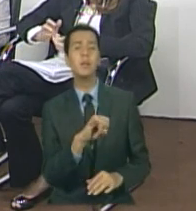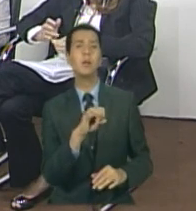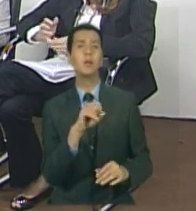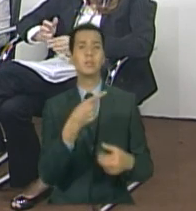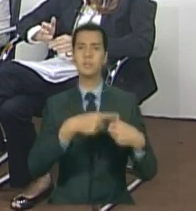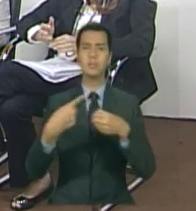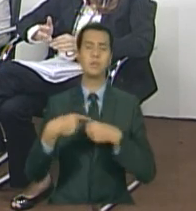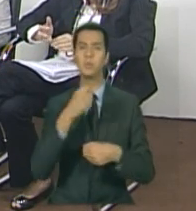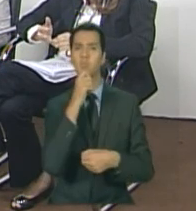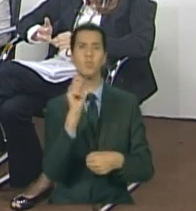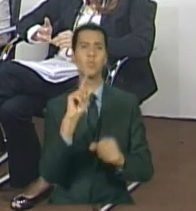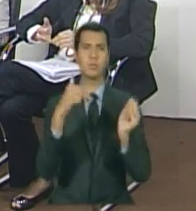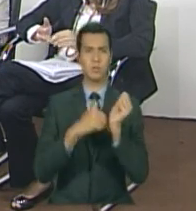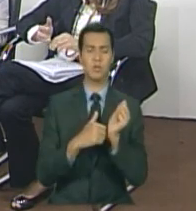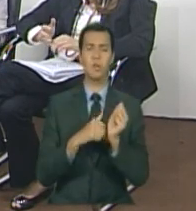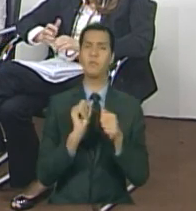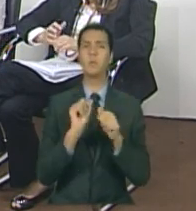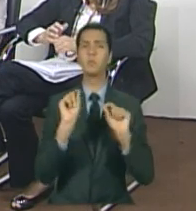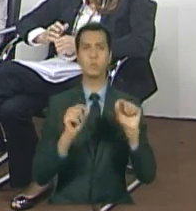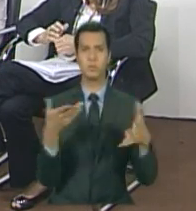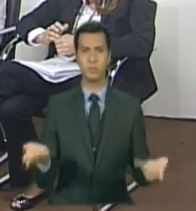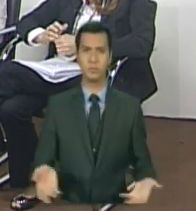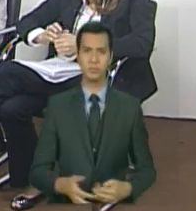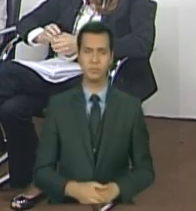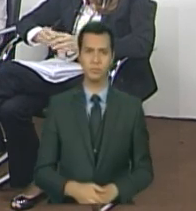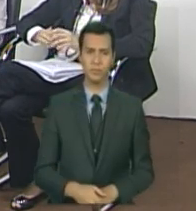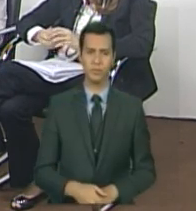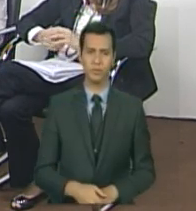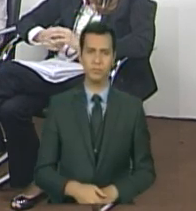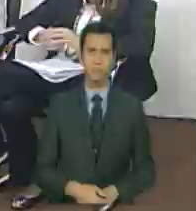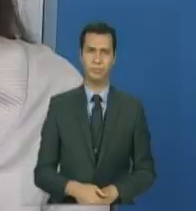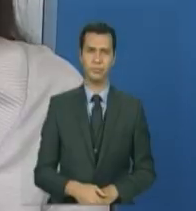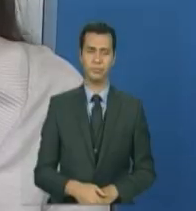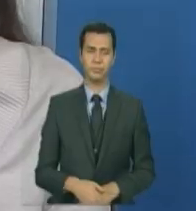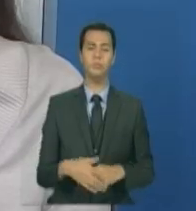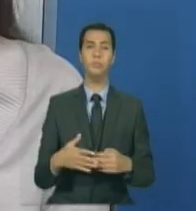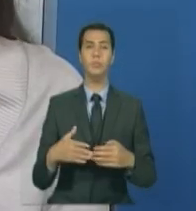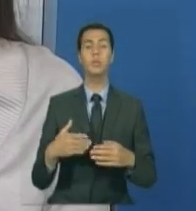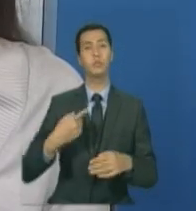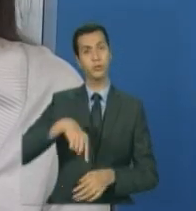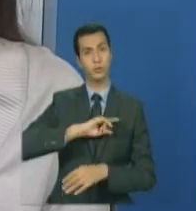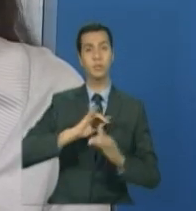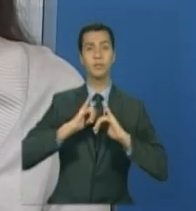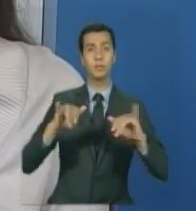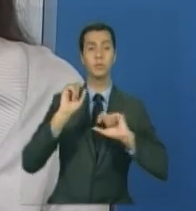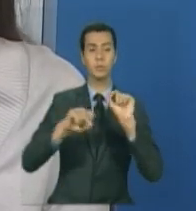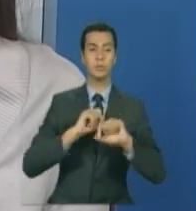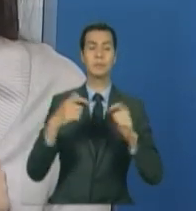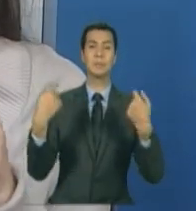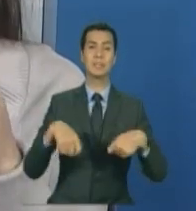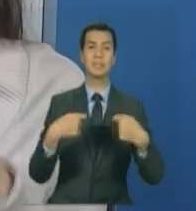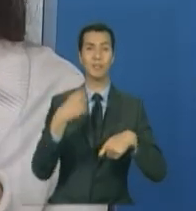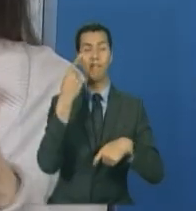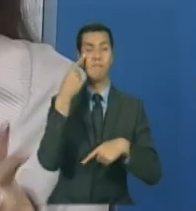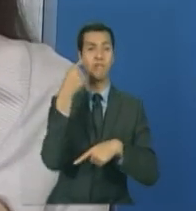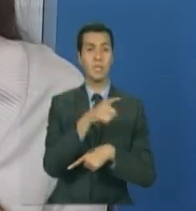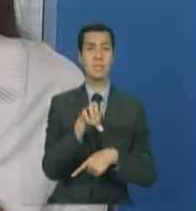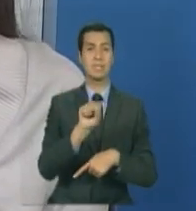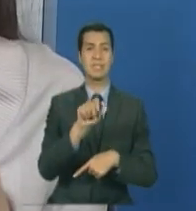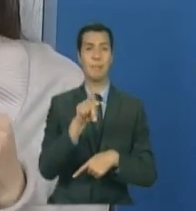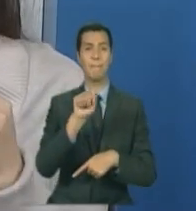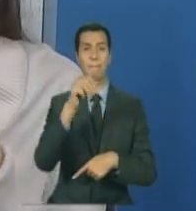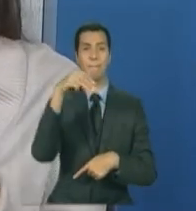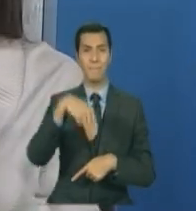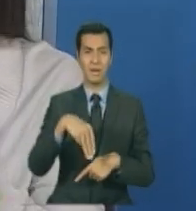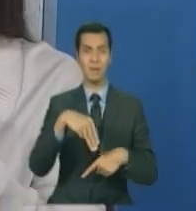direta ao MDS? Como que a gente tem orientado é que, primeiro, verifica a pasta de spam ou de lixo eletrônico do e-mail deles. Tem muitos